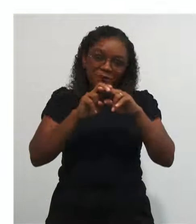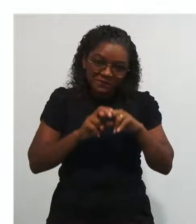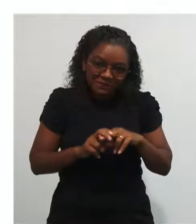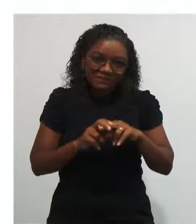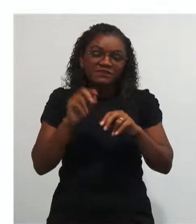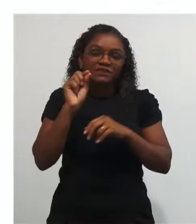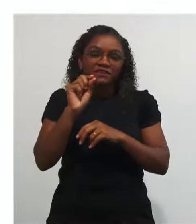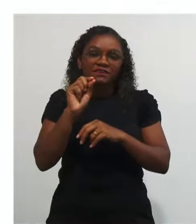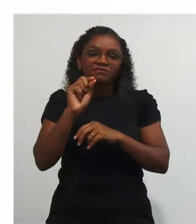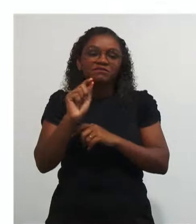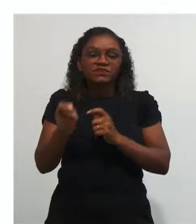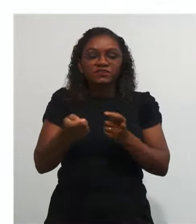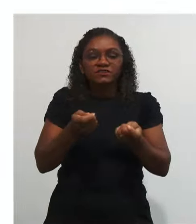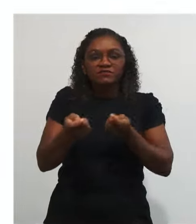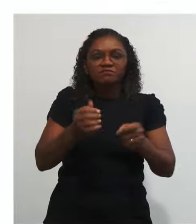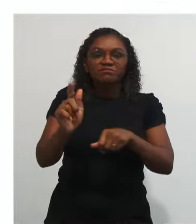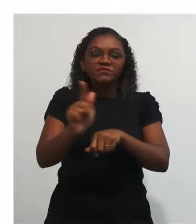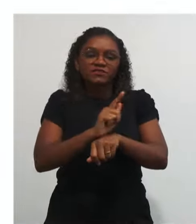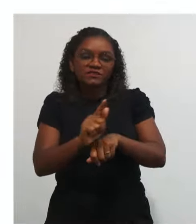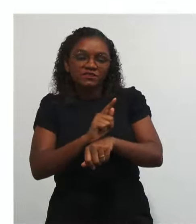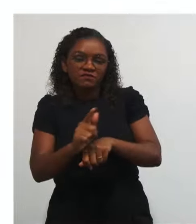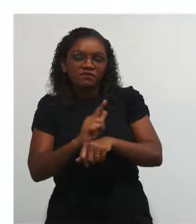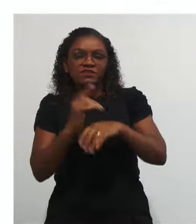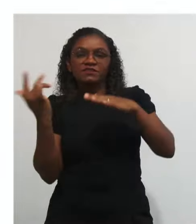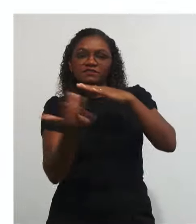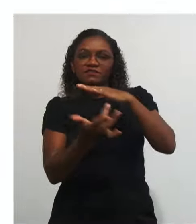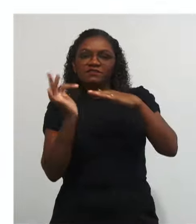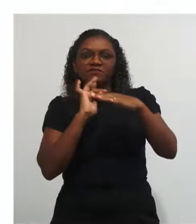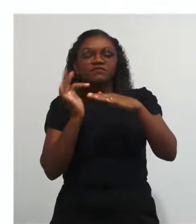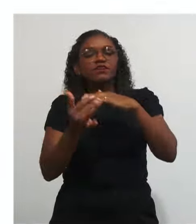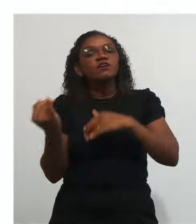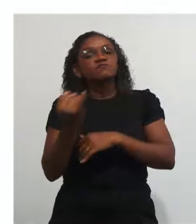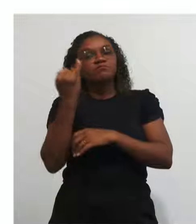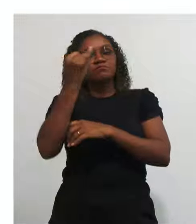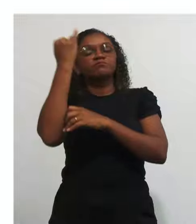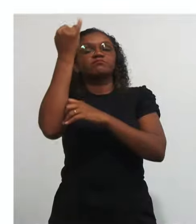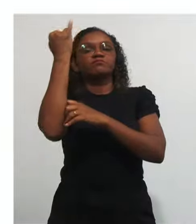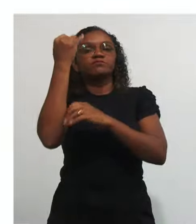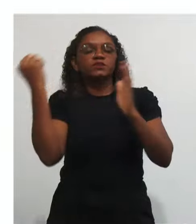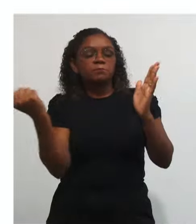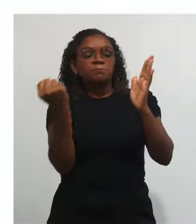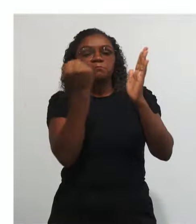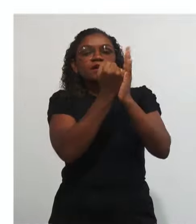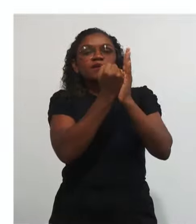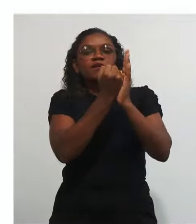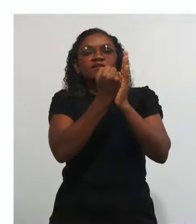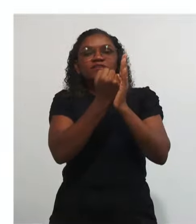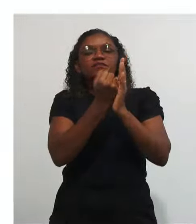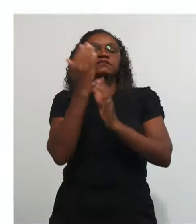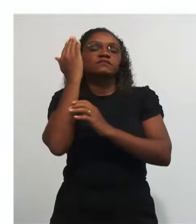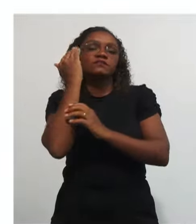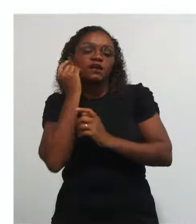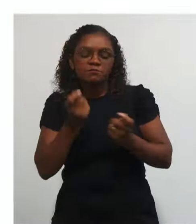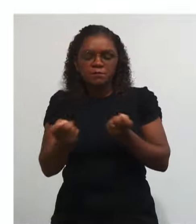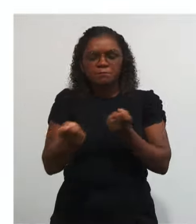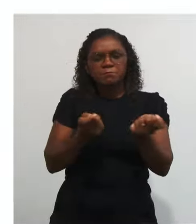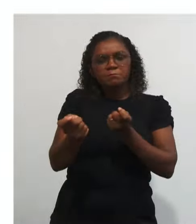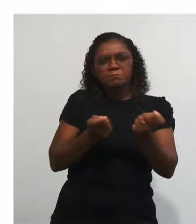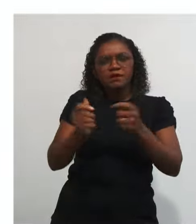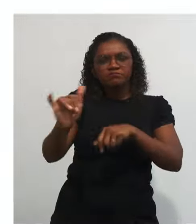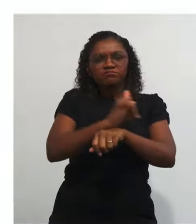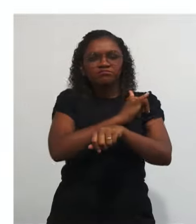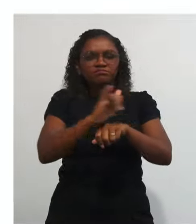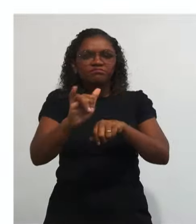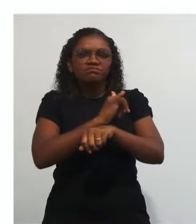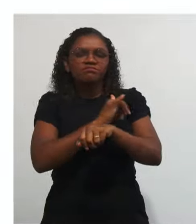sociais ele é indispensável para marcas que saibam direcionar suas estratégias de